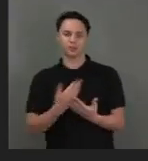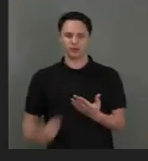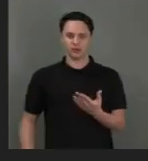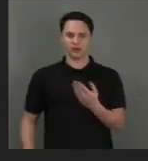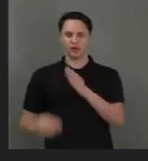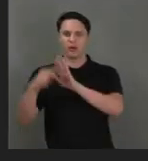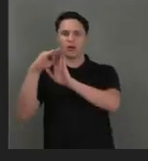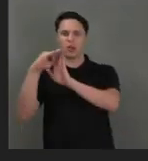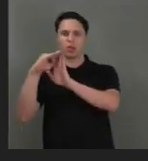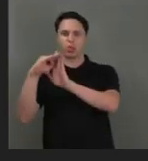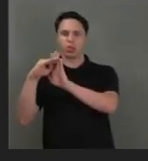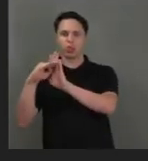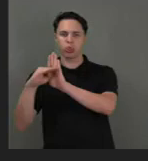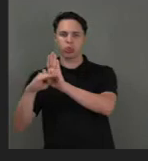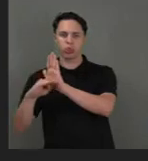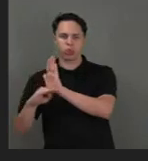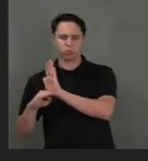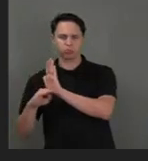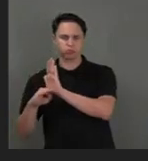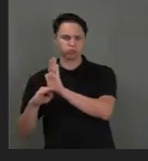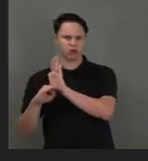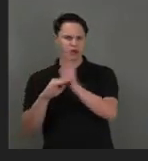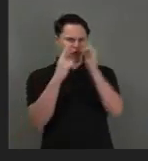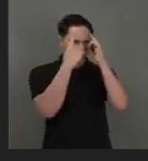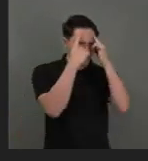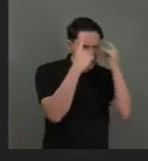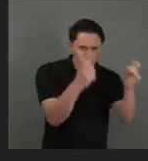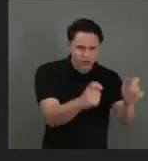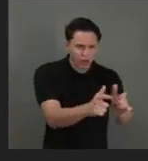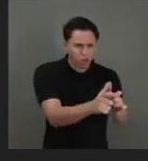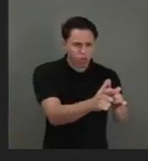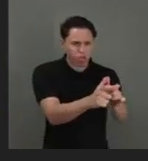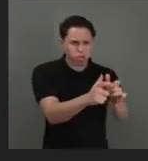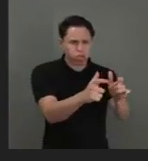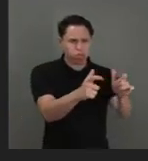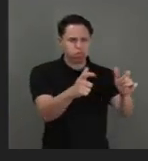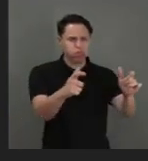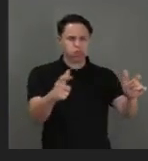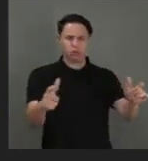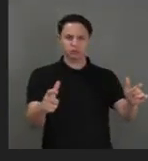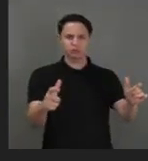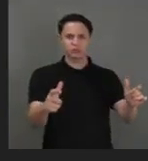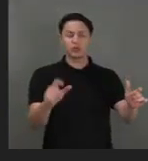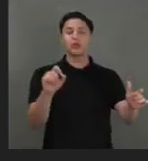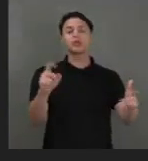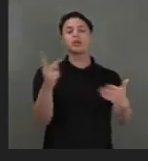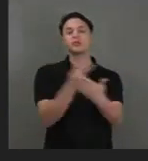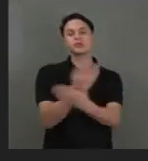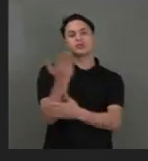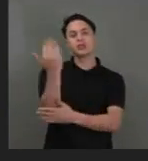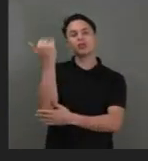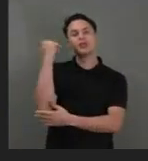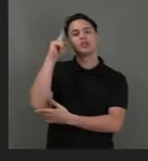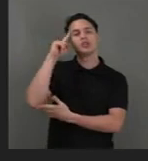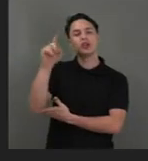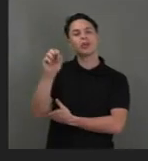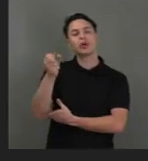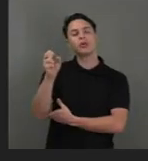se multiplicando. As imagens que foram apagadas no dia 8 e 9 de janeiro,